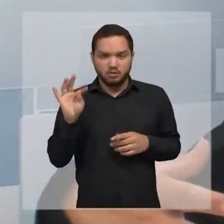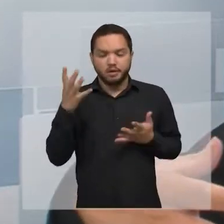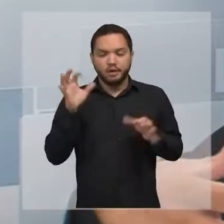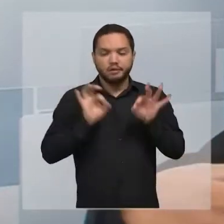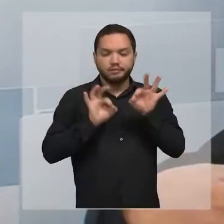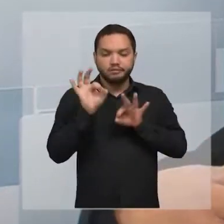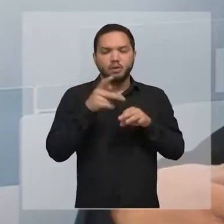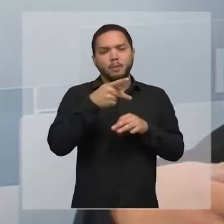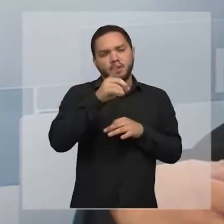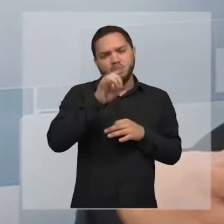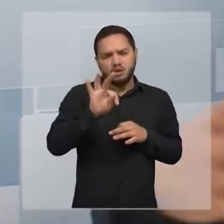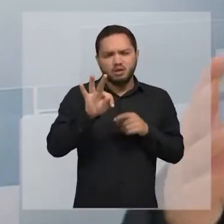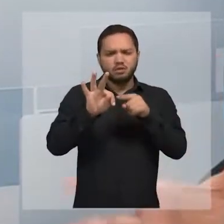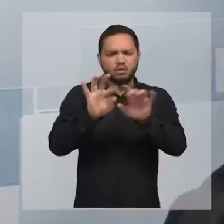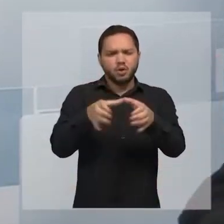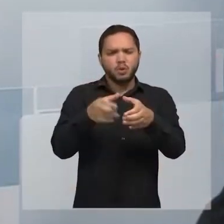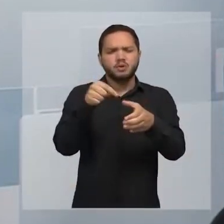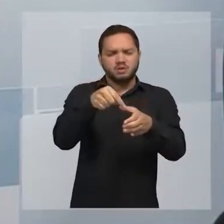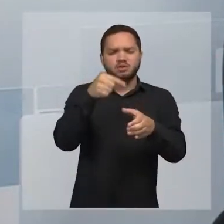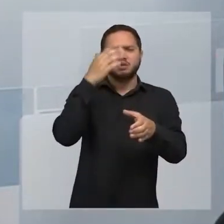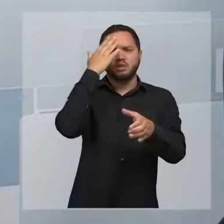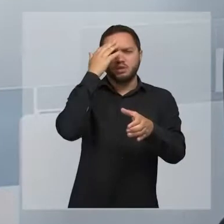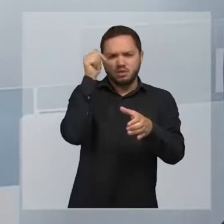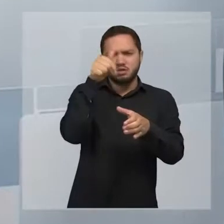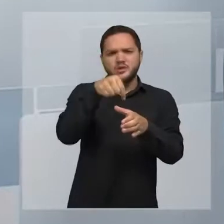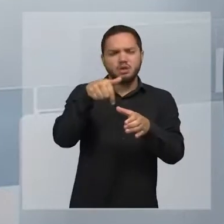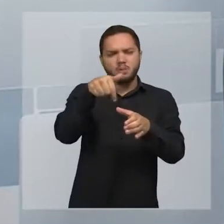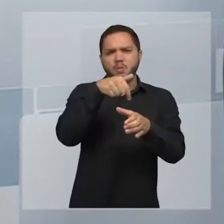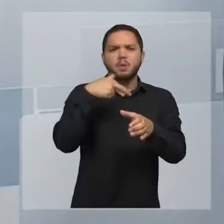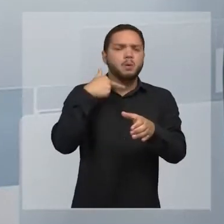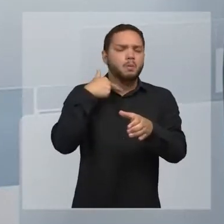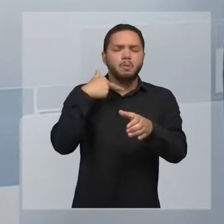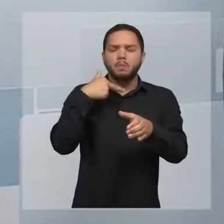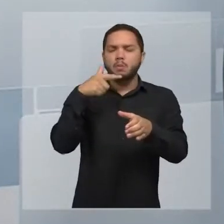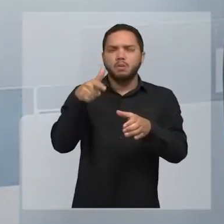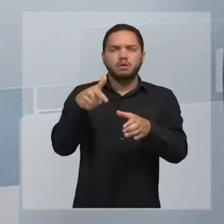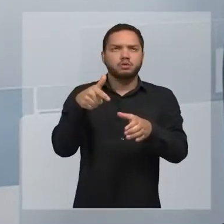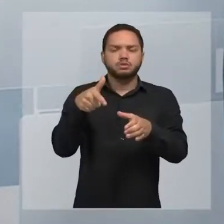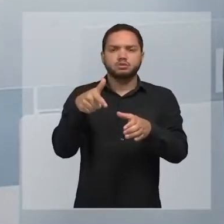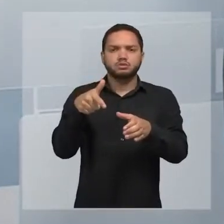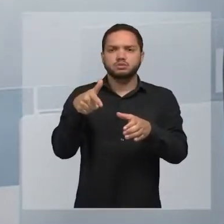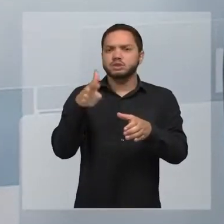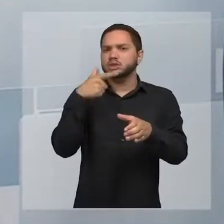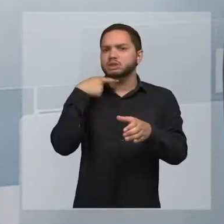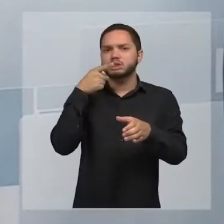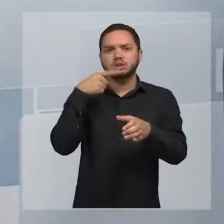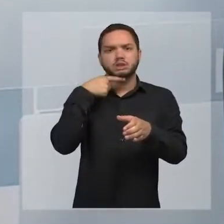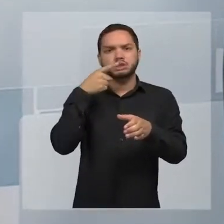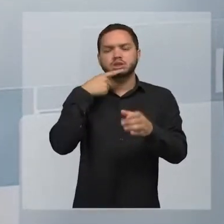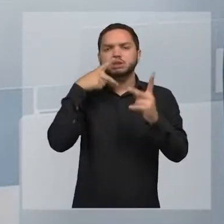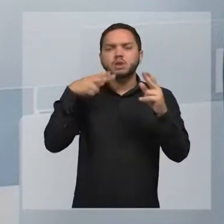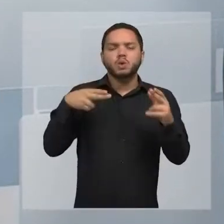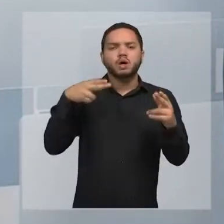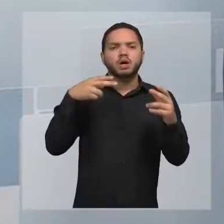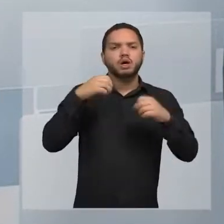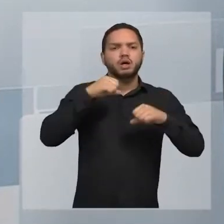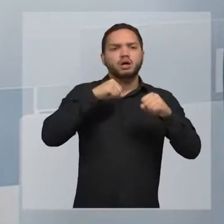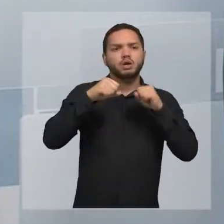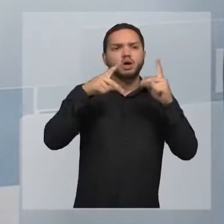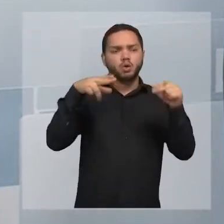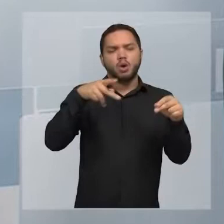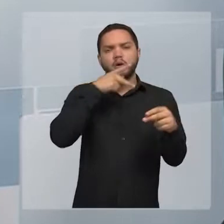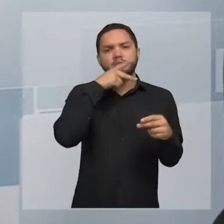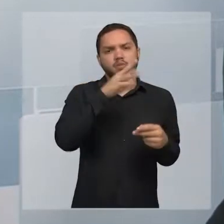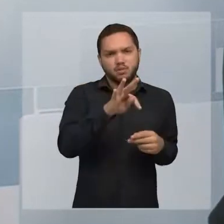se organizar. O PDT sabe que ele não pode ir no mesmo perfil